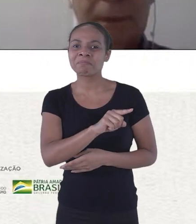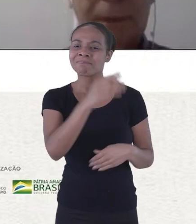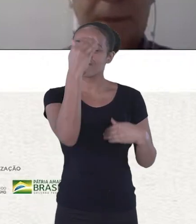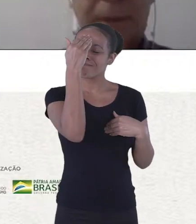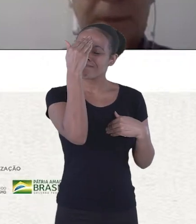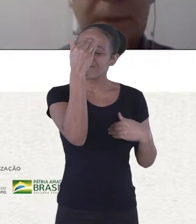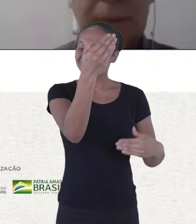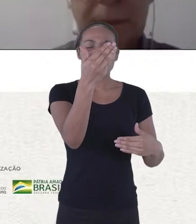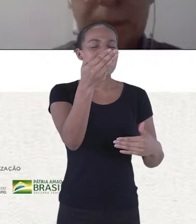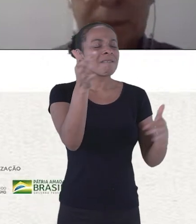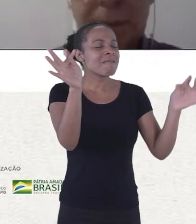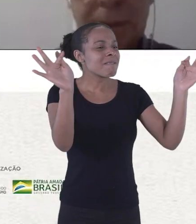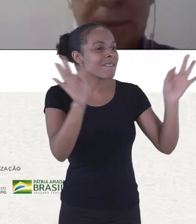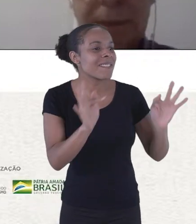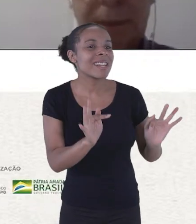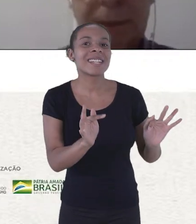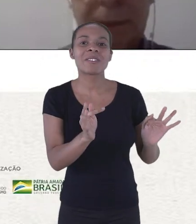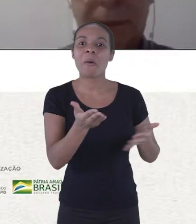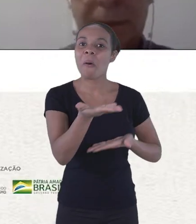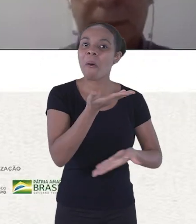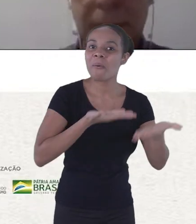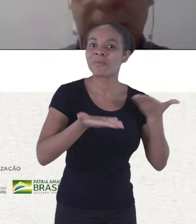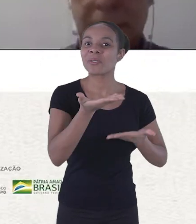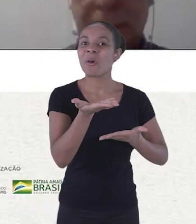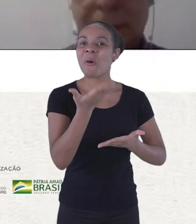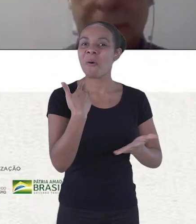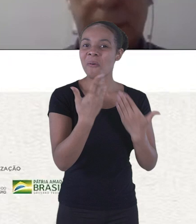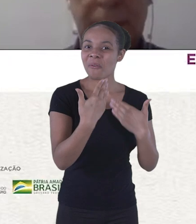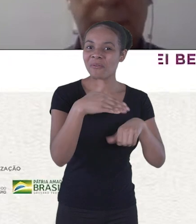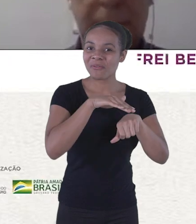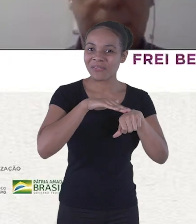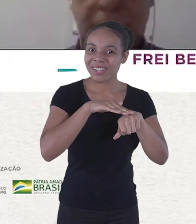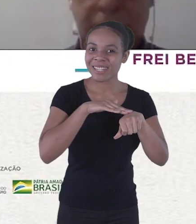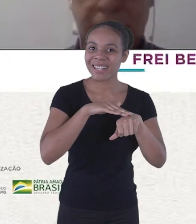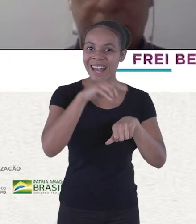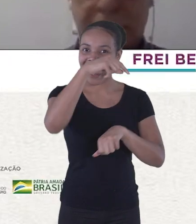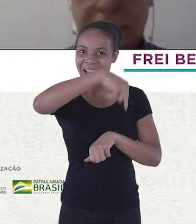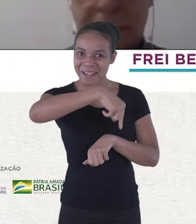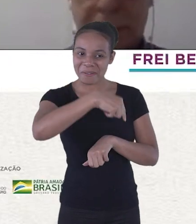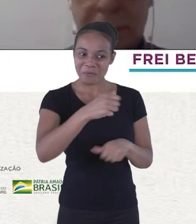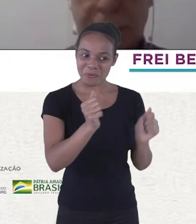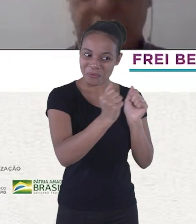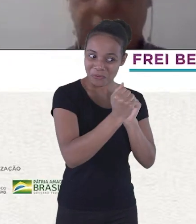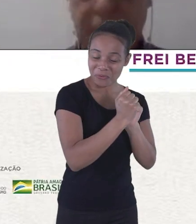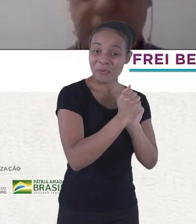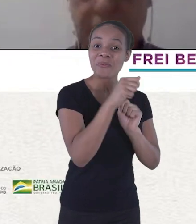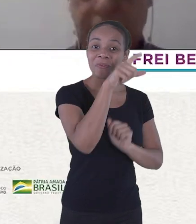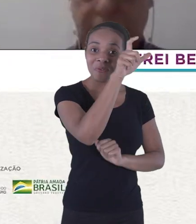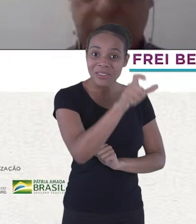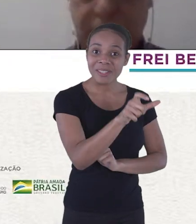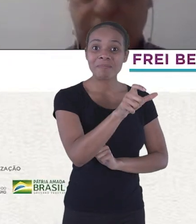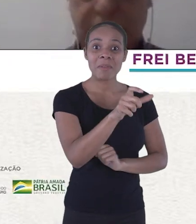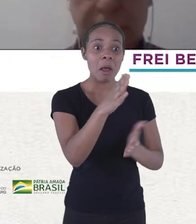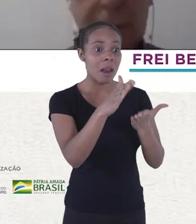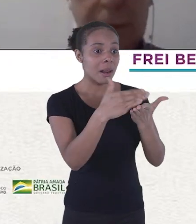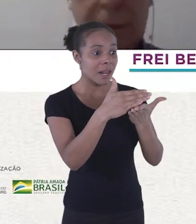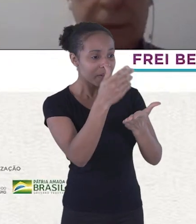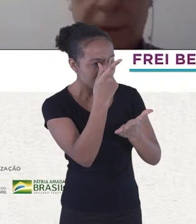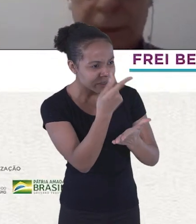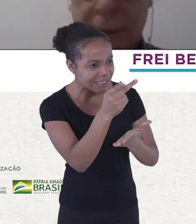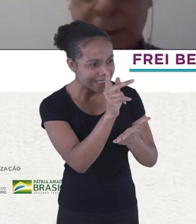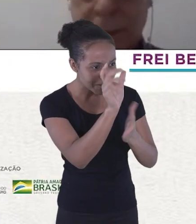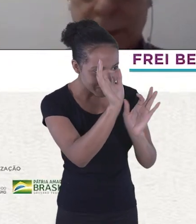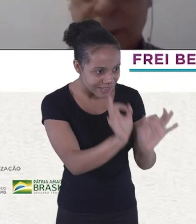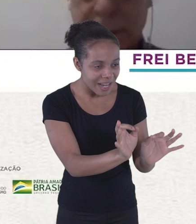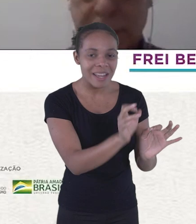imaginei. Eu, francamente, nunca imaginei que ia estar aqui conversando com você assim sobre um livro seu, apesar de você ter lançado